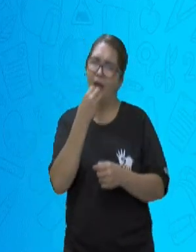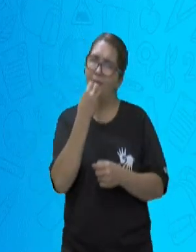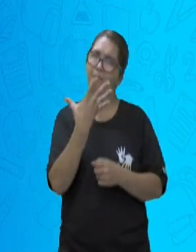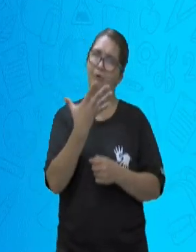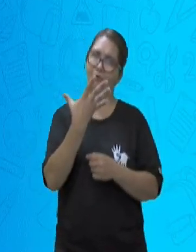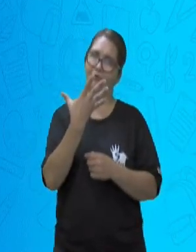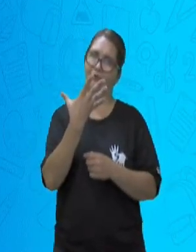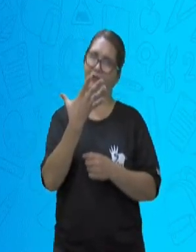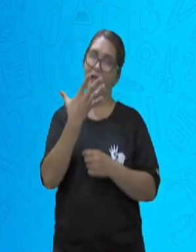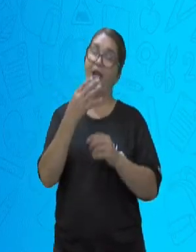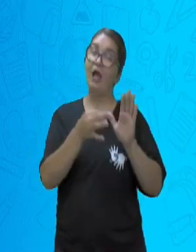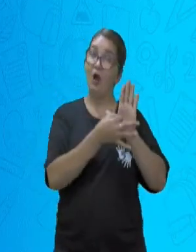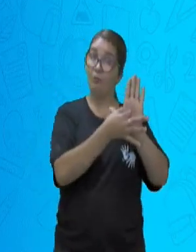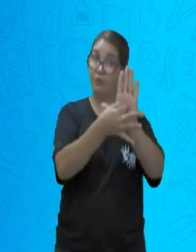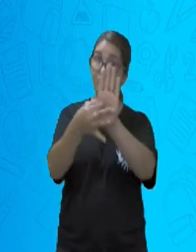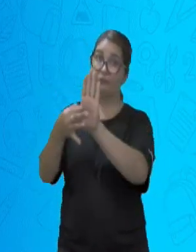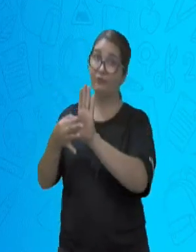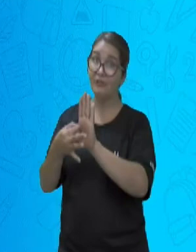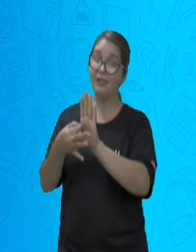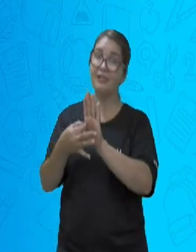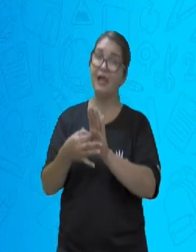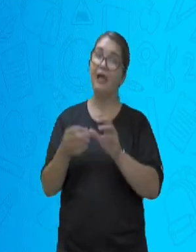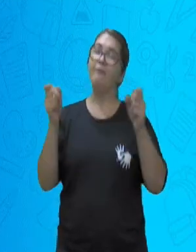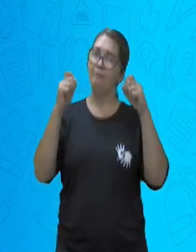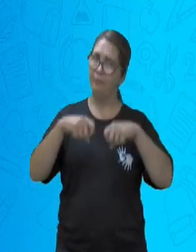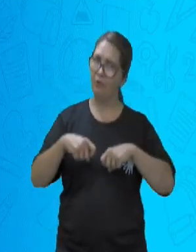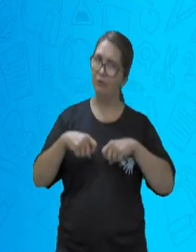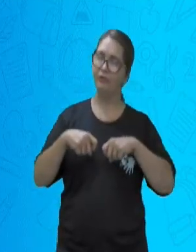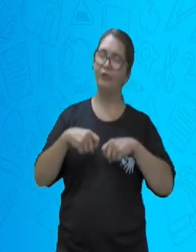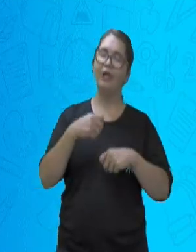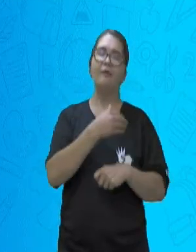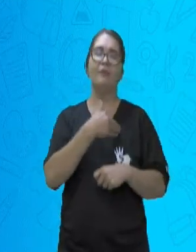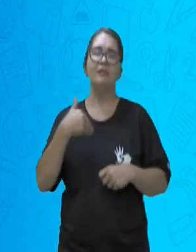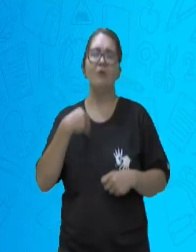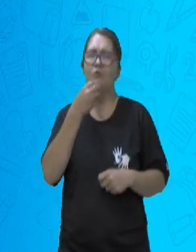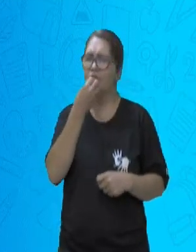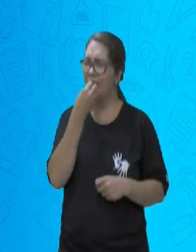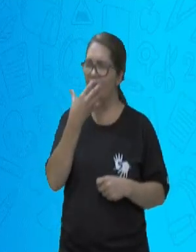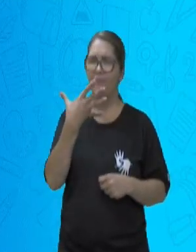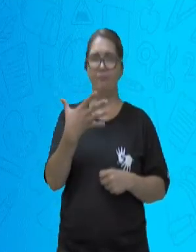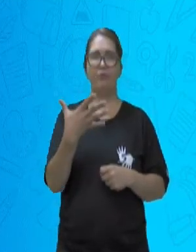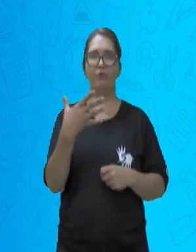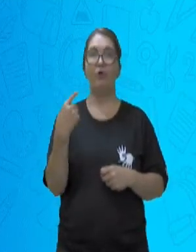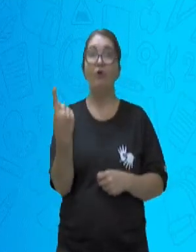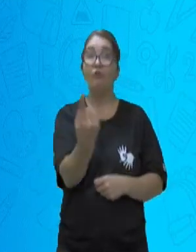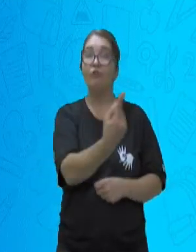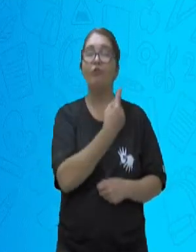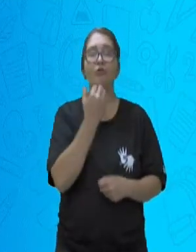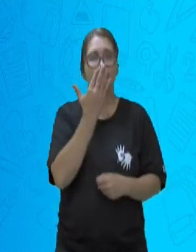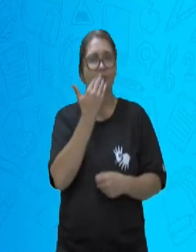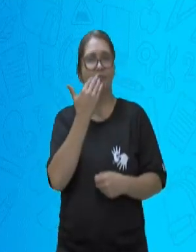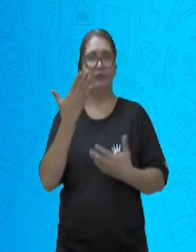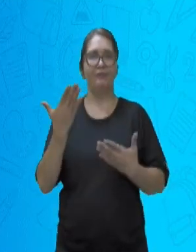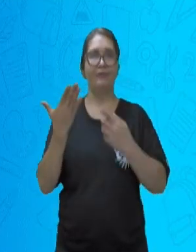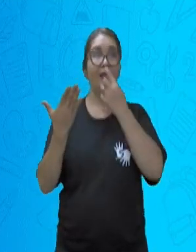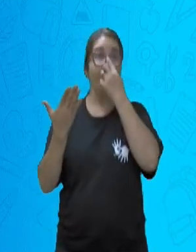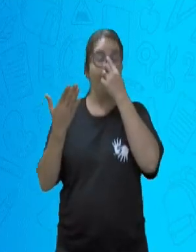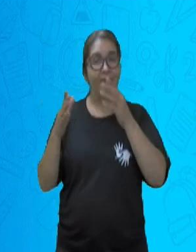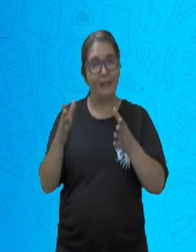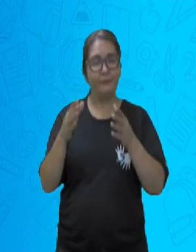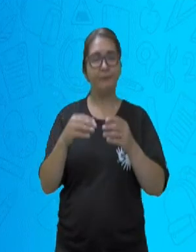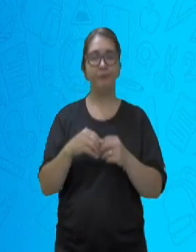que sejam incluídos diariamente na alimentação. A gente tem aqui, eles destacam-se